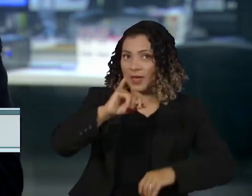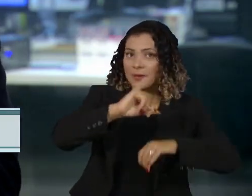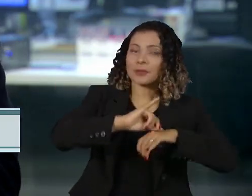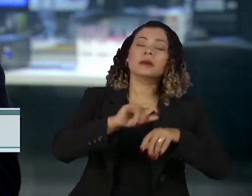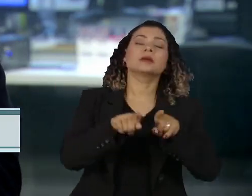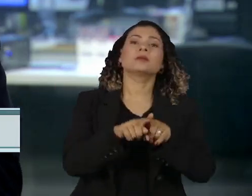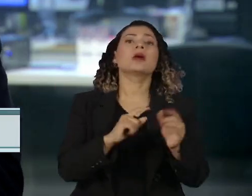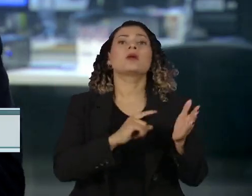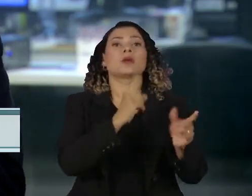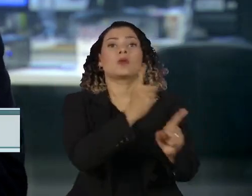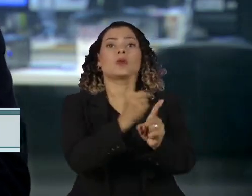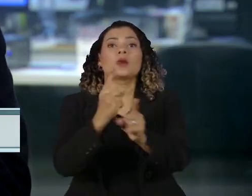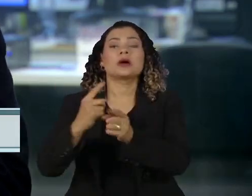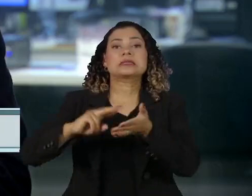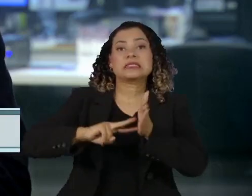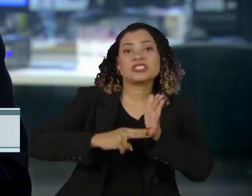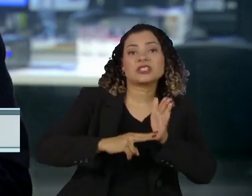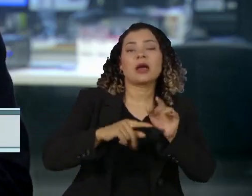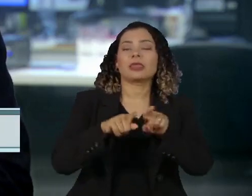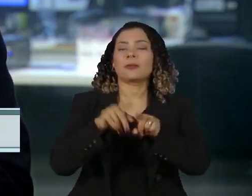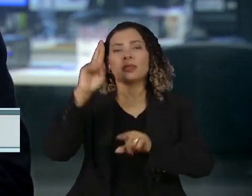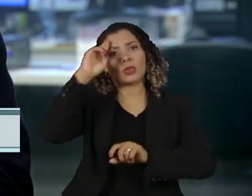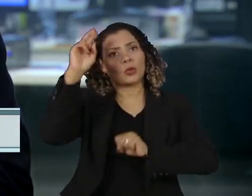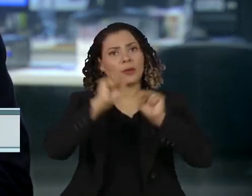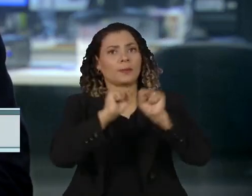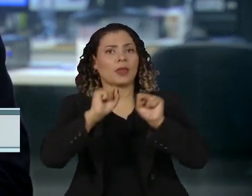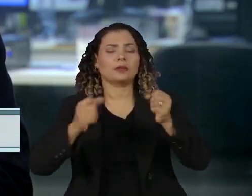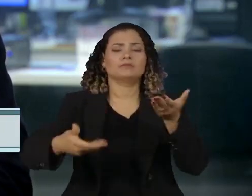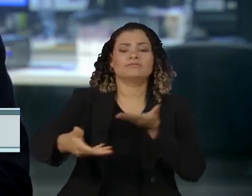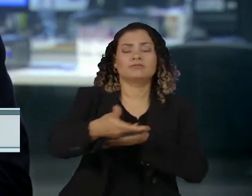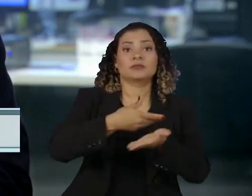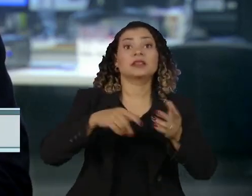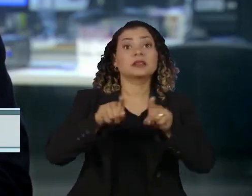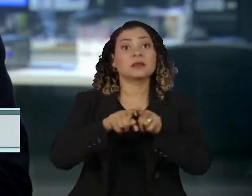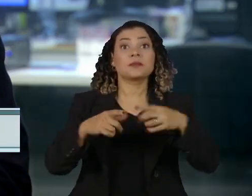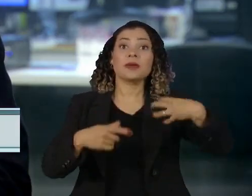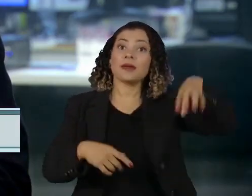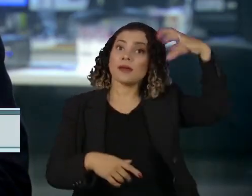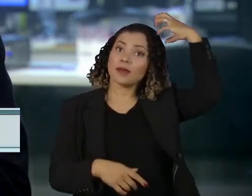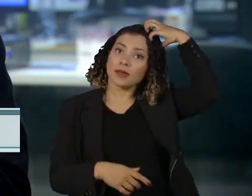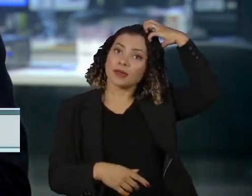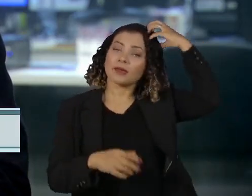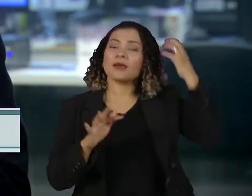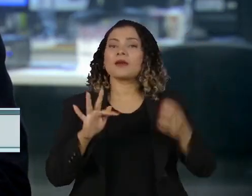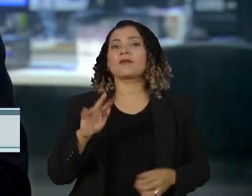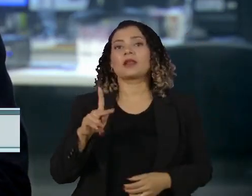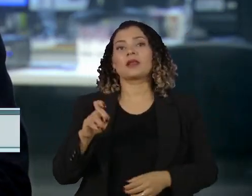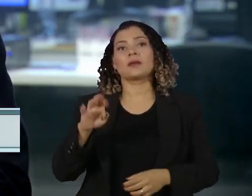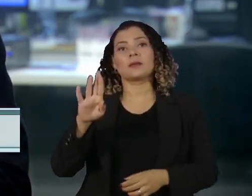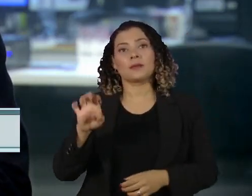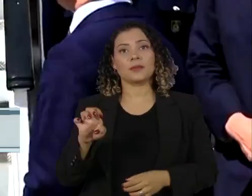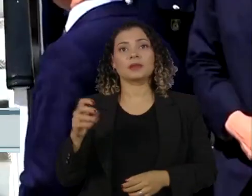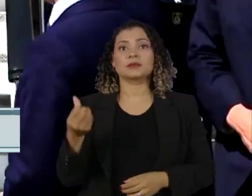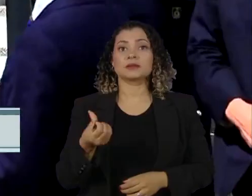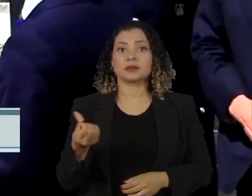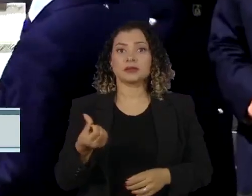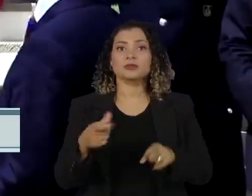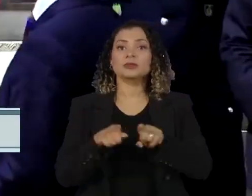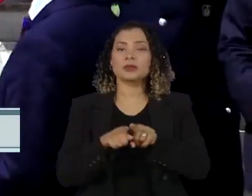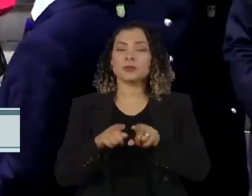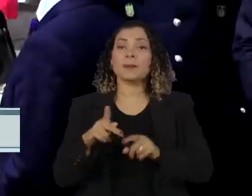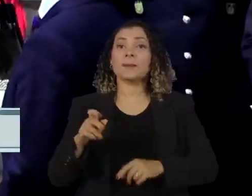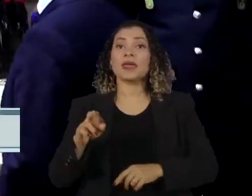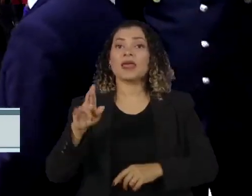participa de encontros com sindicatos e empresários. Ele também será recebido pelo rei Felipe VI e pelo primeiro-ministro Pedro Sánchez.